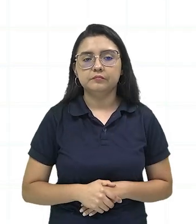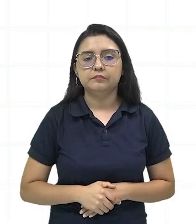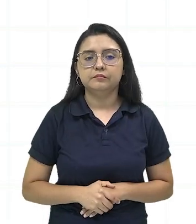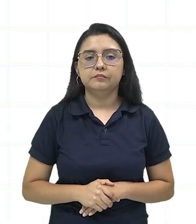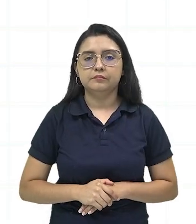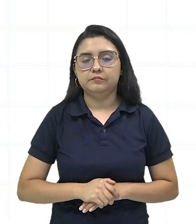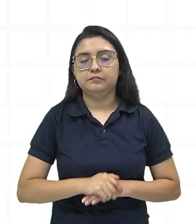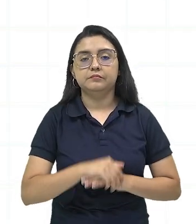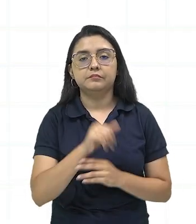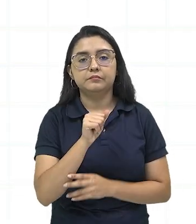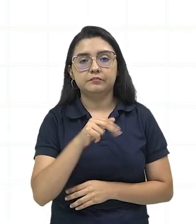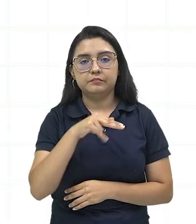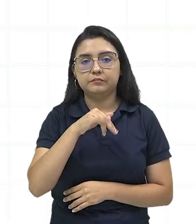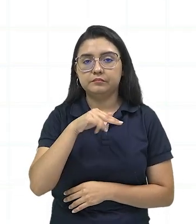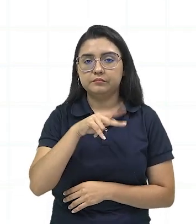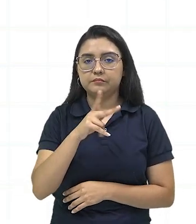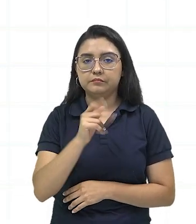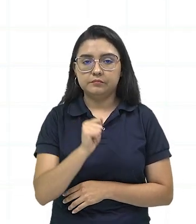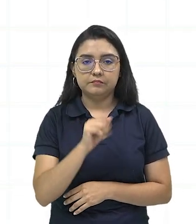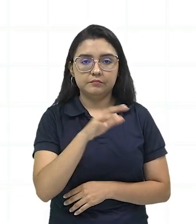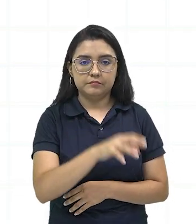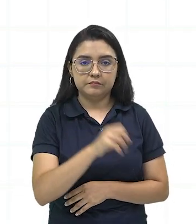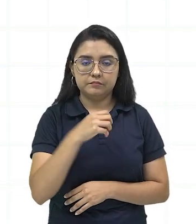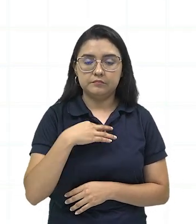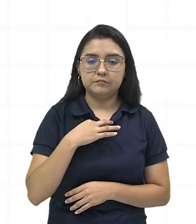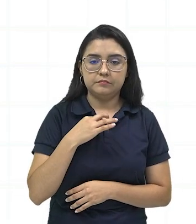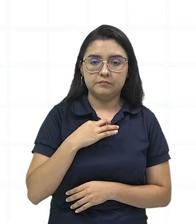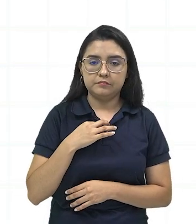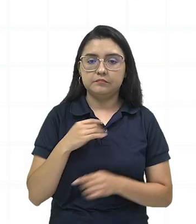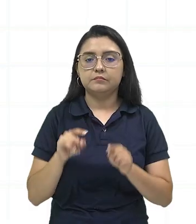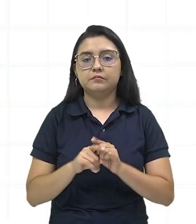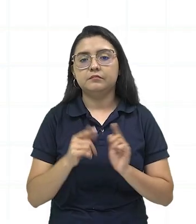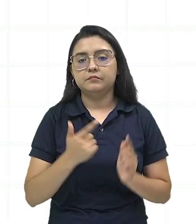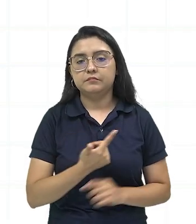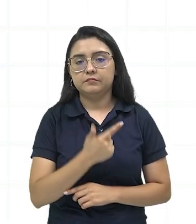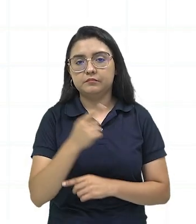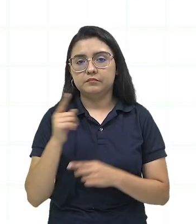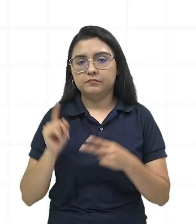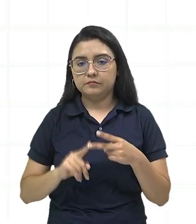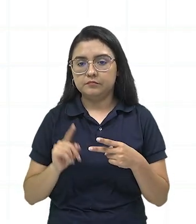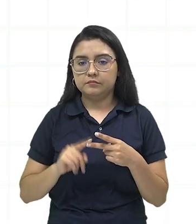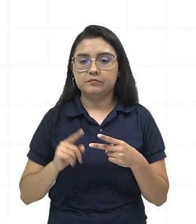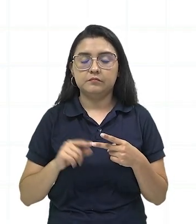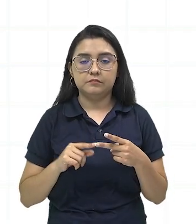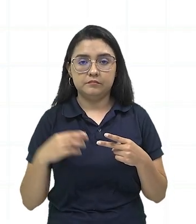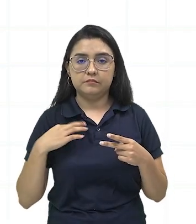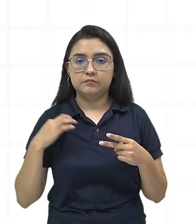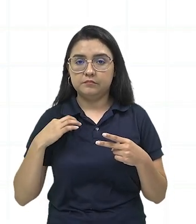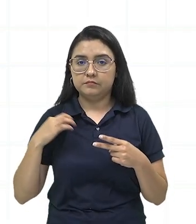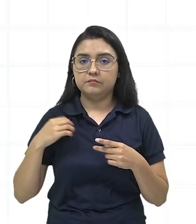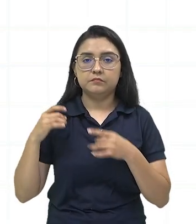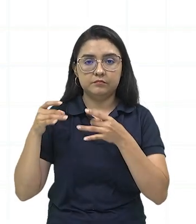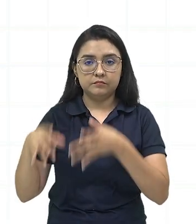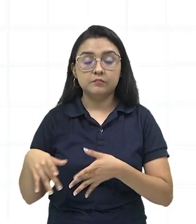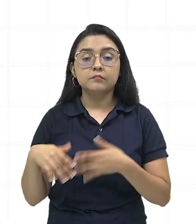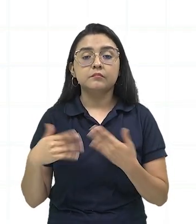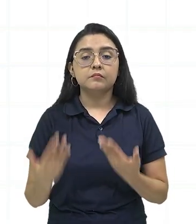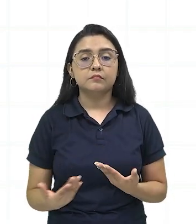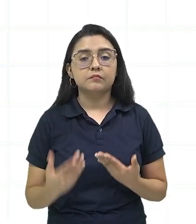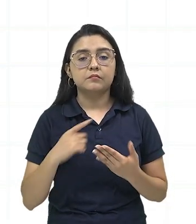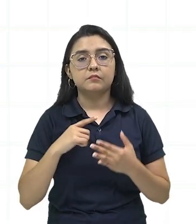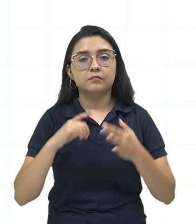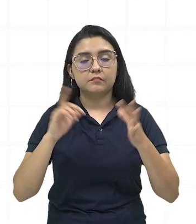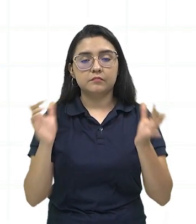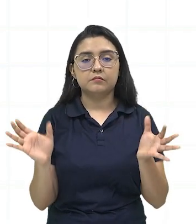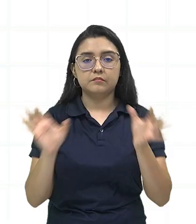a blusa. E a oração, você deixou a blusa jogada no chão. Então, para pegar e unir essas